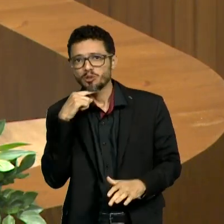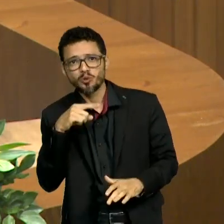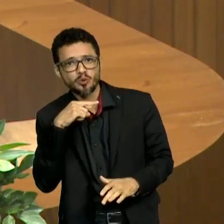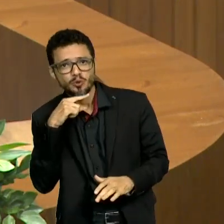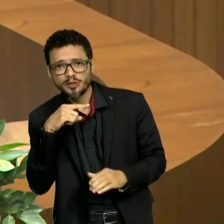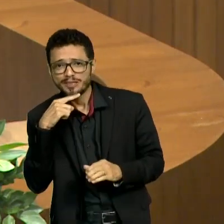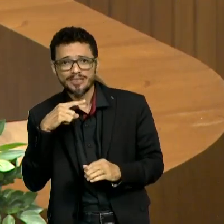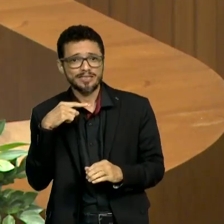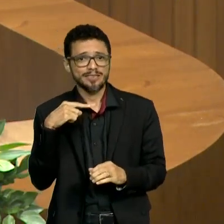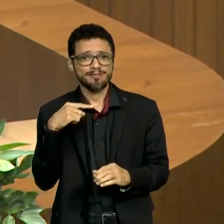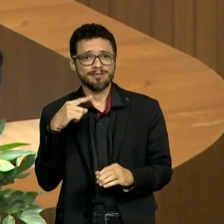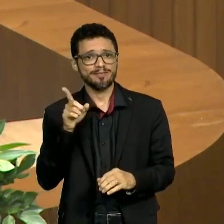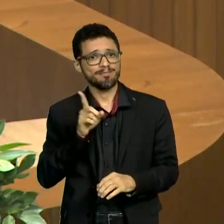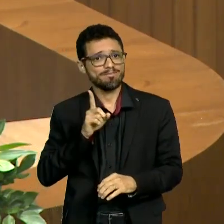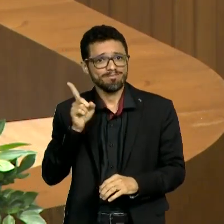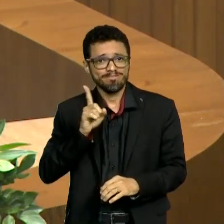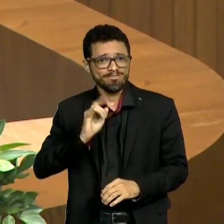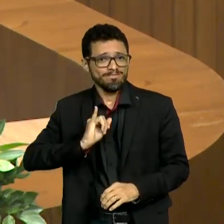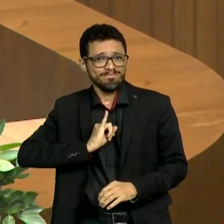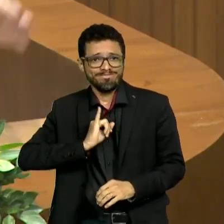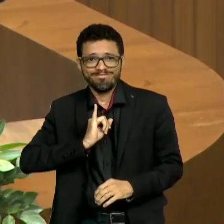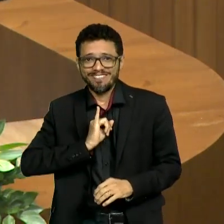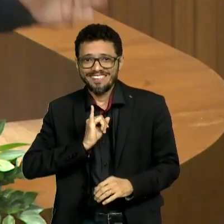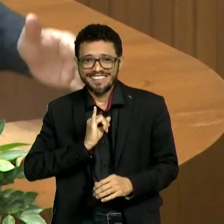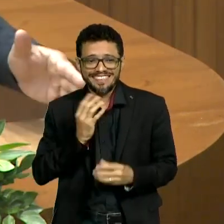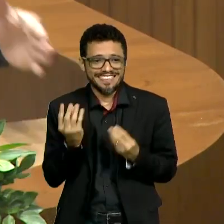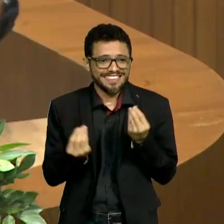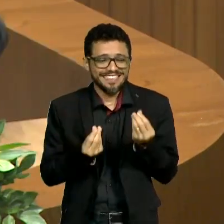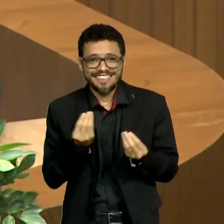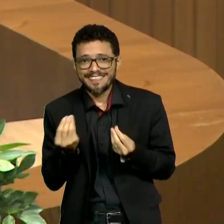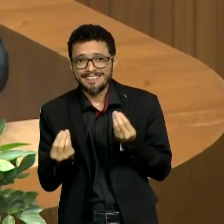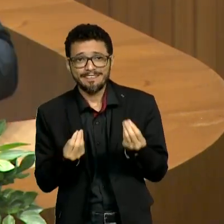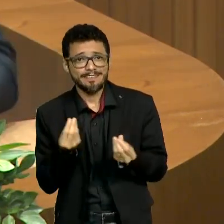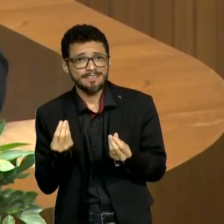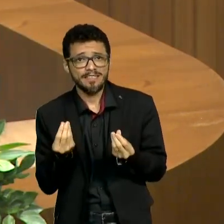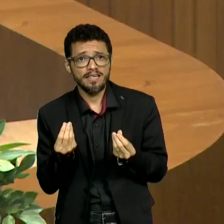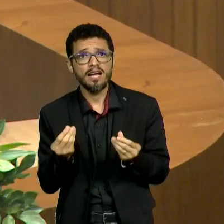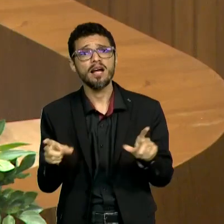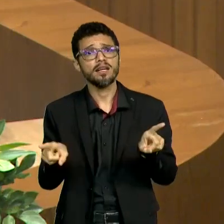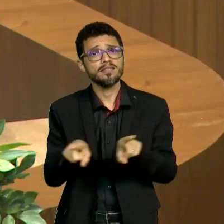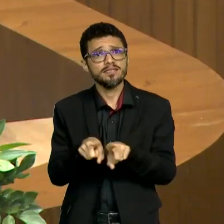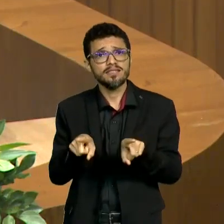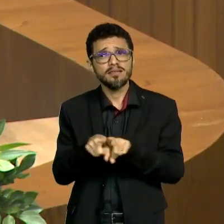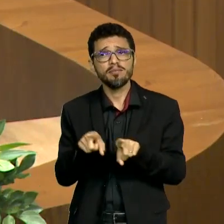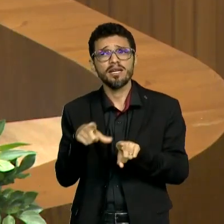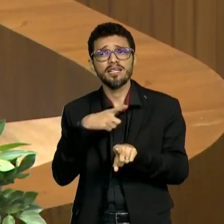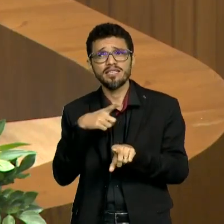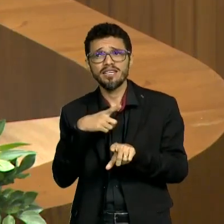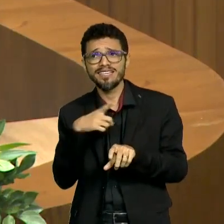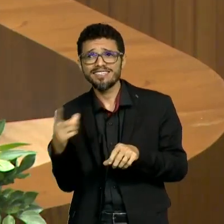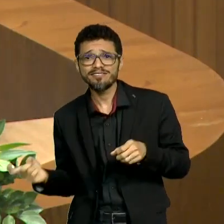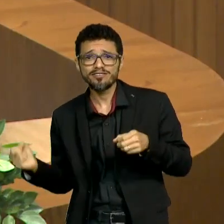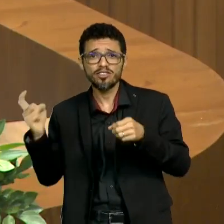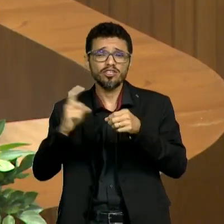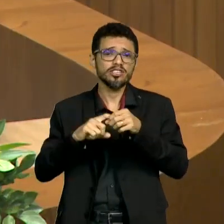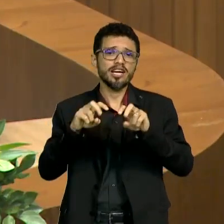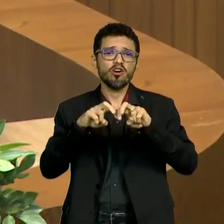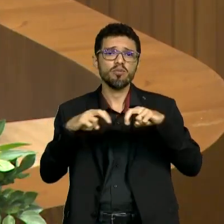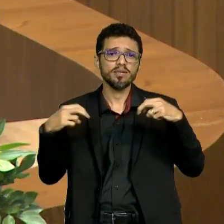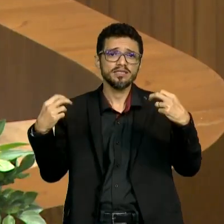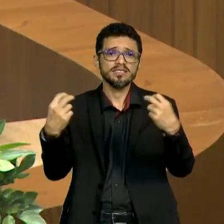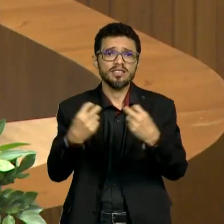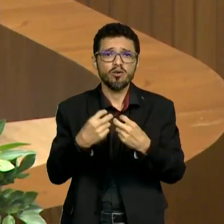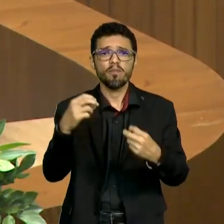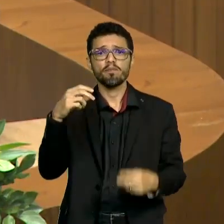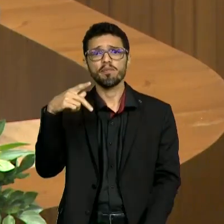necessárias. E também, é claro, o retorno da comissão processante. Comissão processante essa